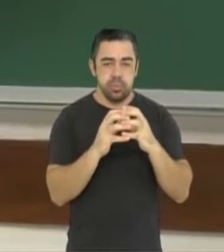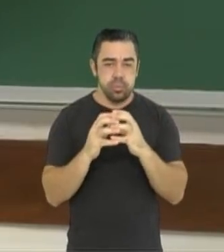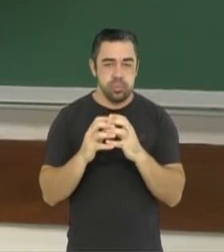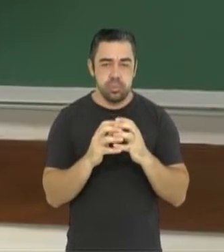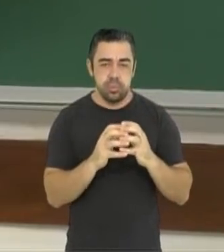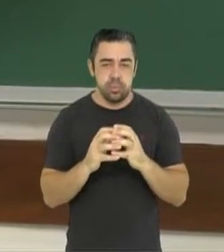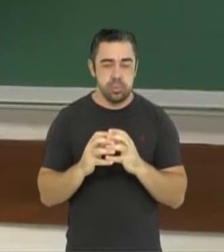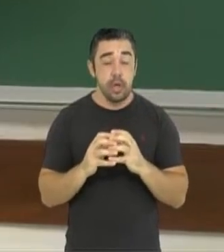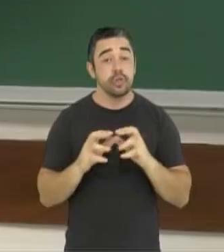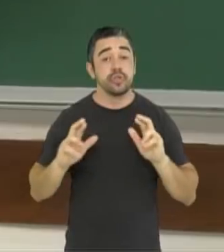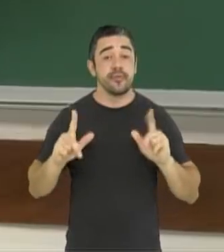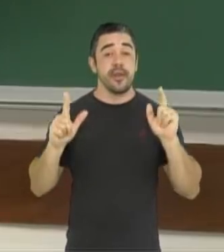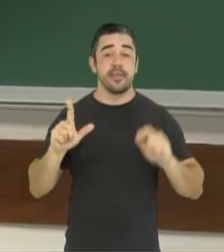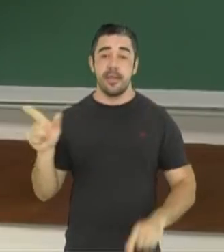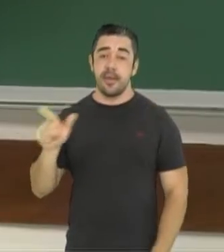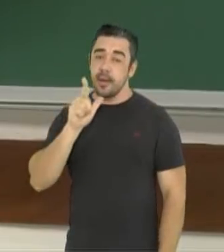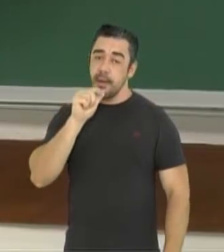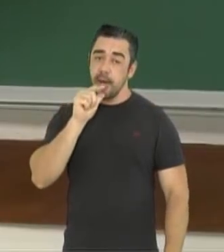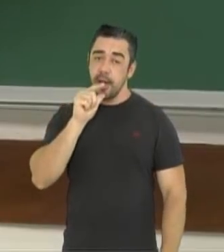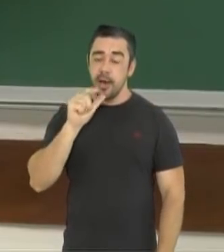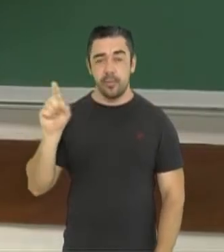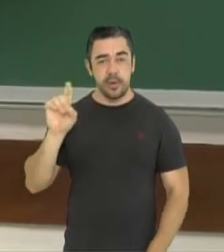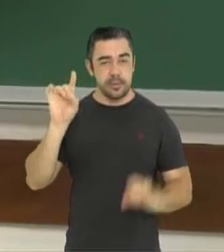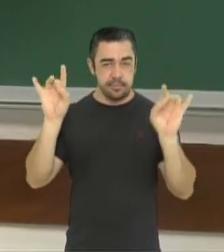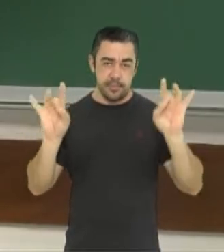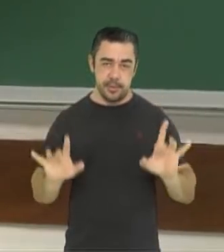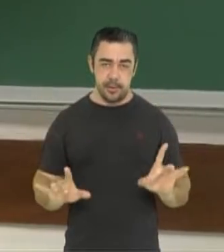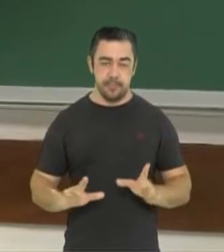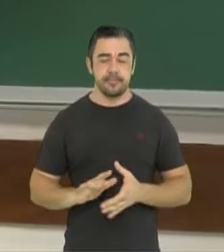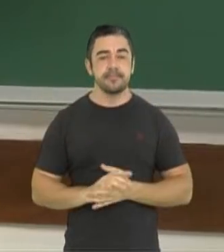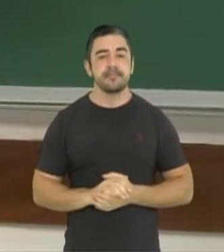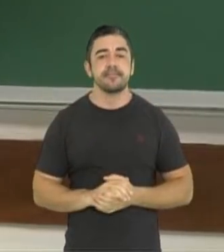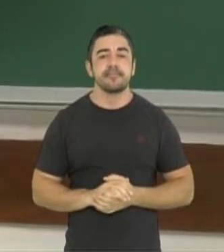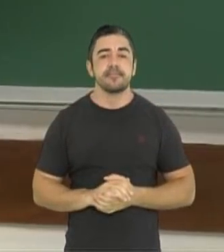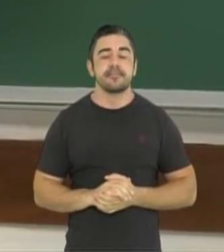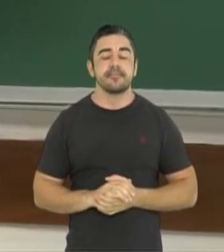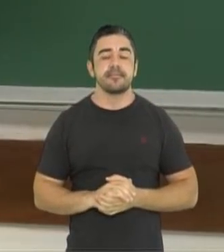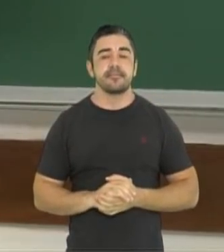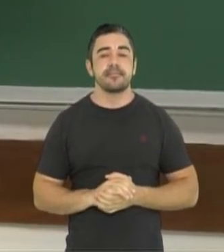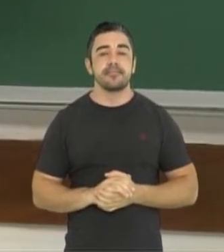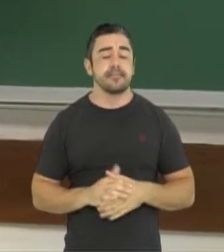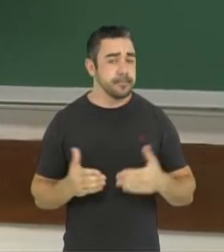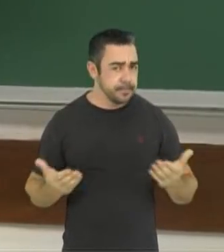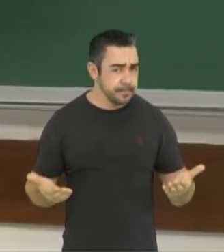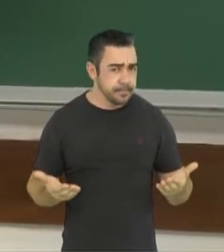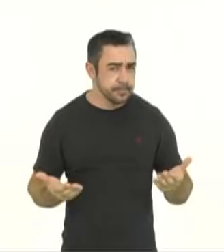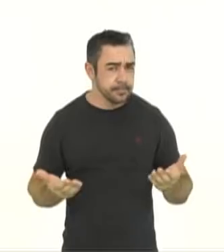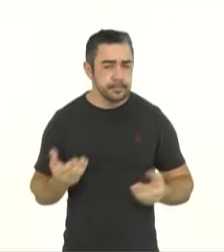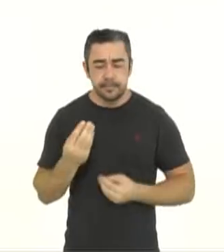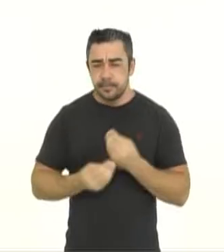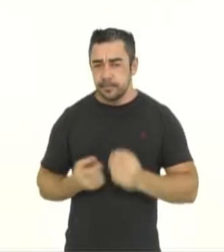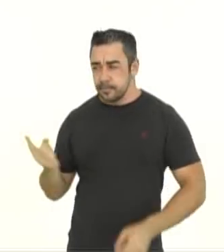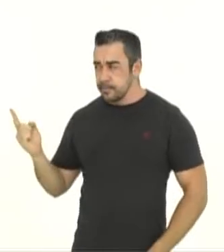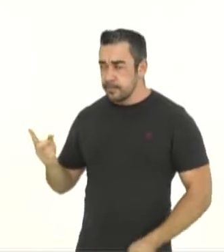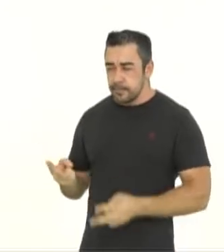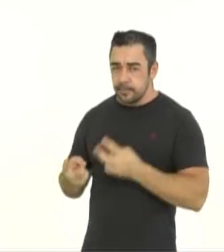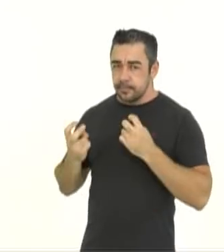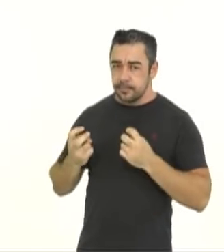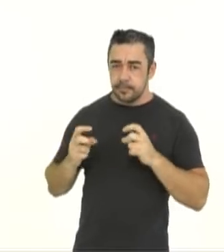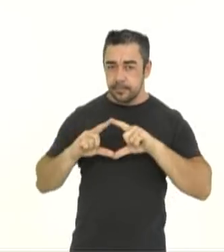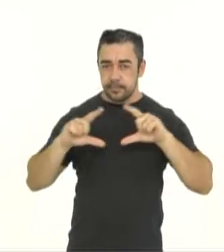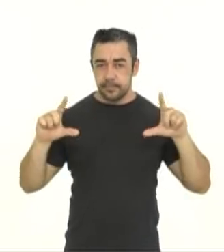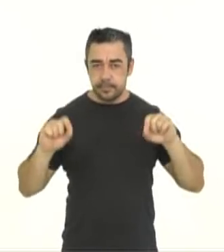maior, exceto a água que tem essa propriedade especial. E aí, conforme observamos na